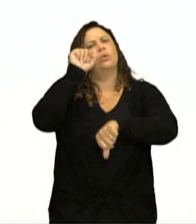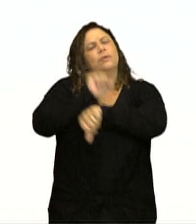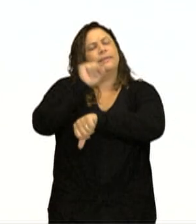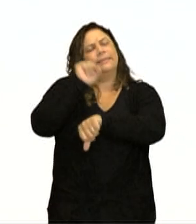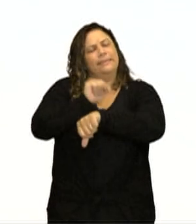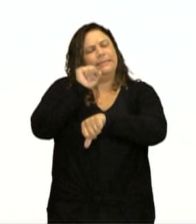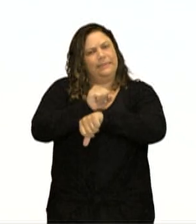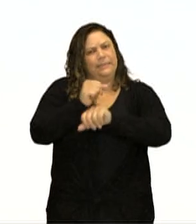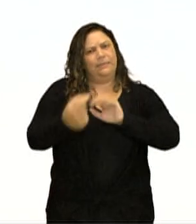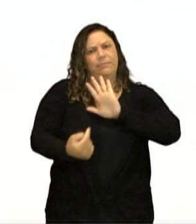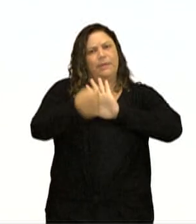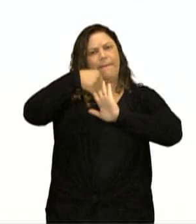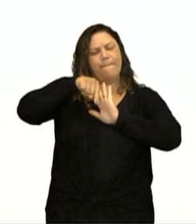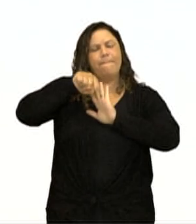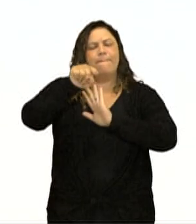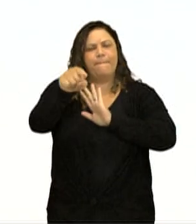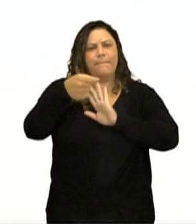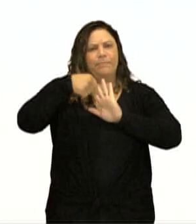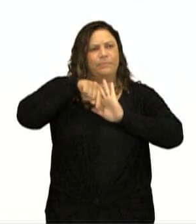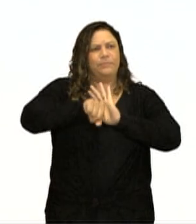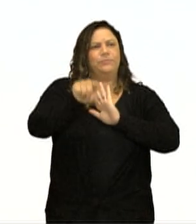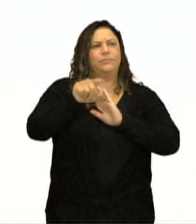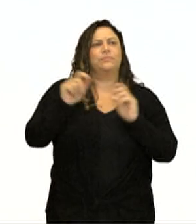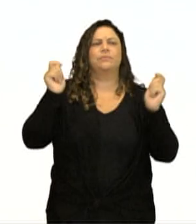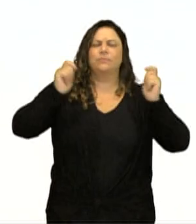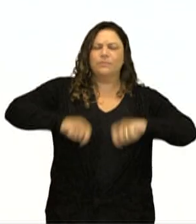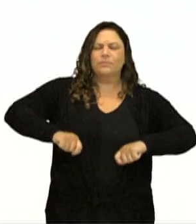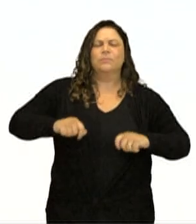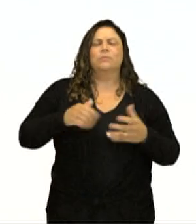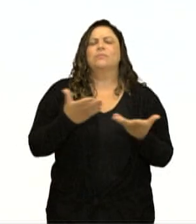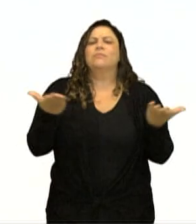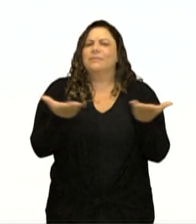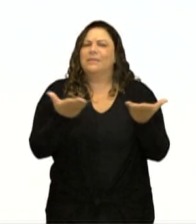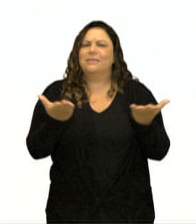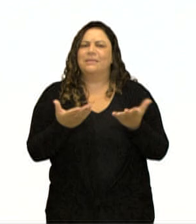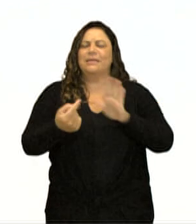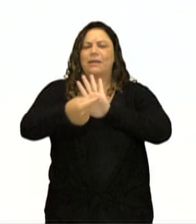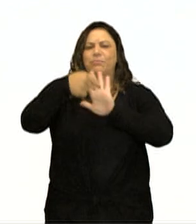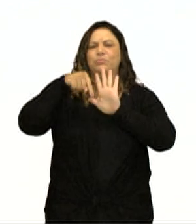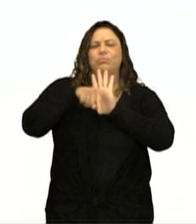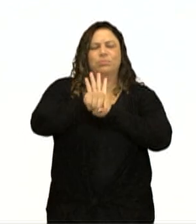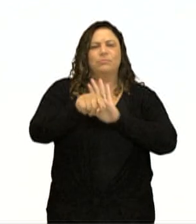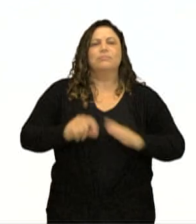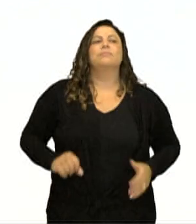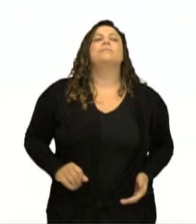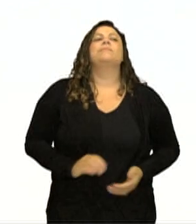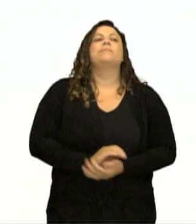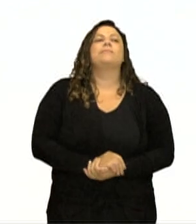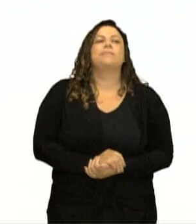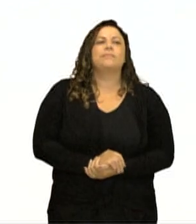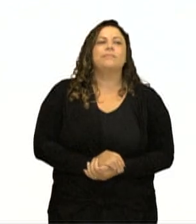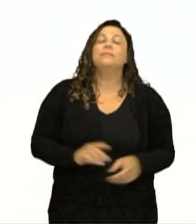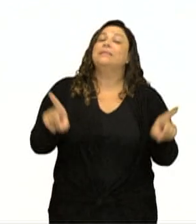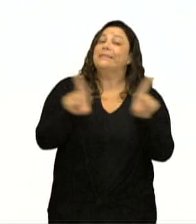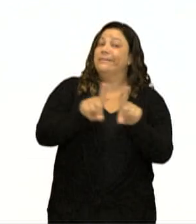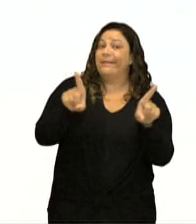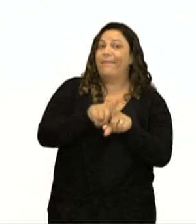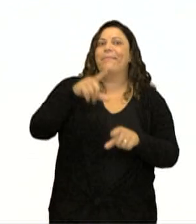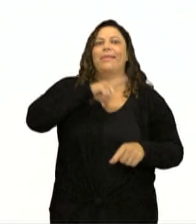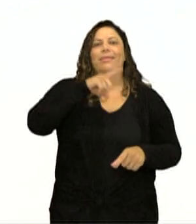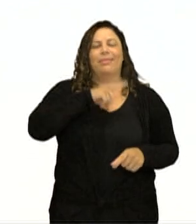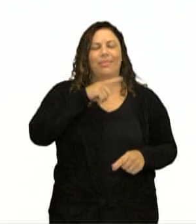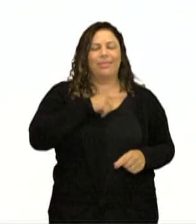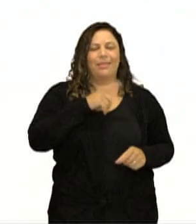primeiro quiz aqui para testar seus conhecimentos. As doenças causadas por vírus, vacinas, no entanto, são métodos que criam,